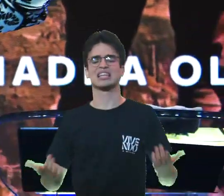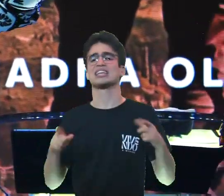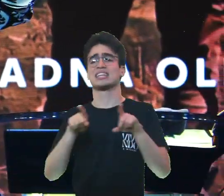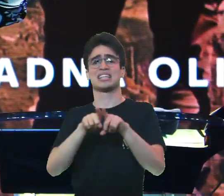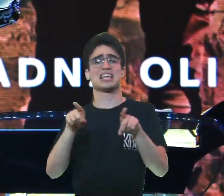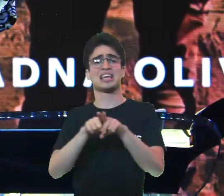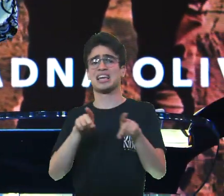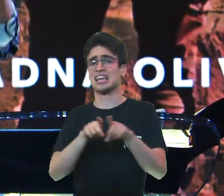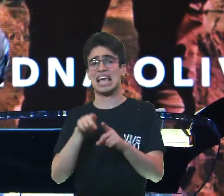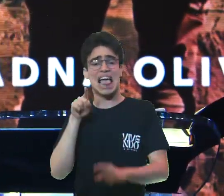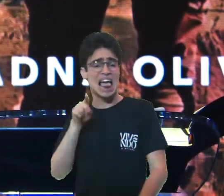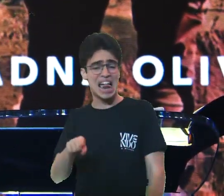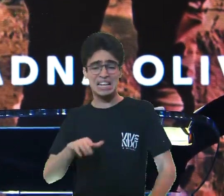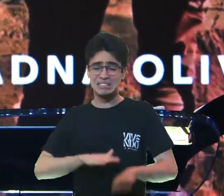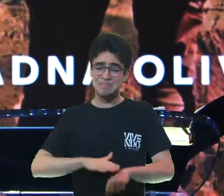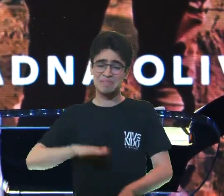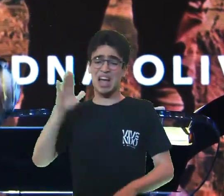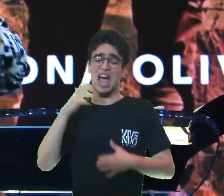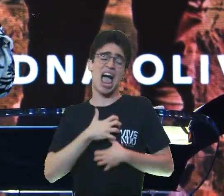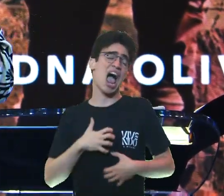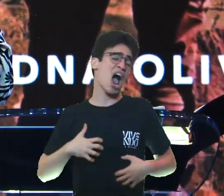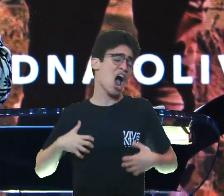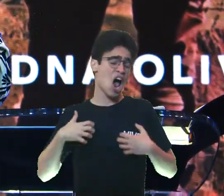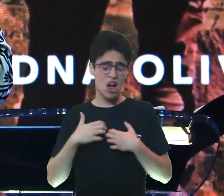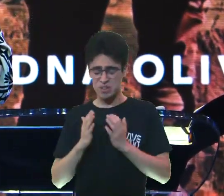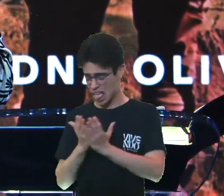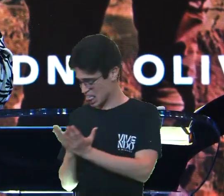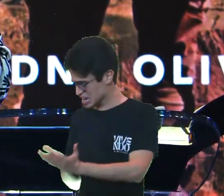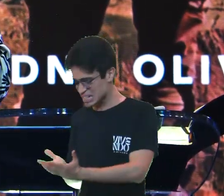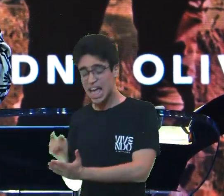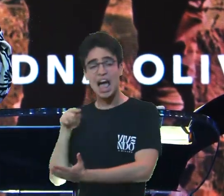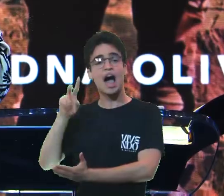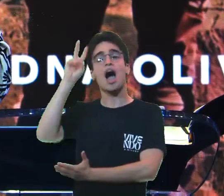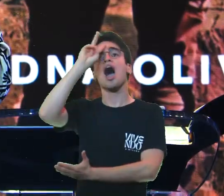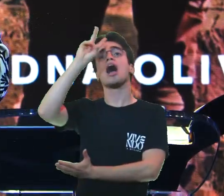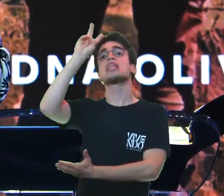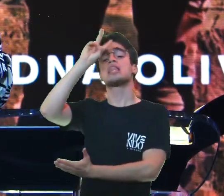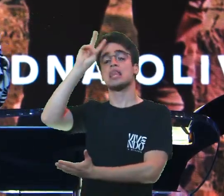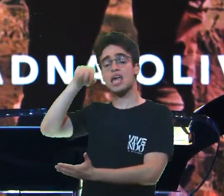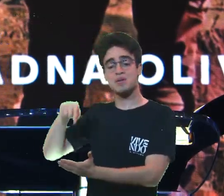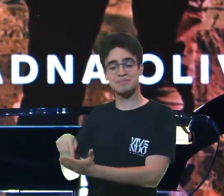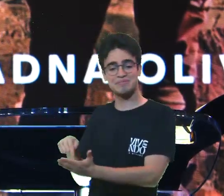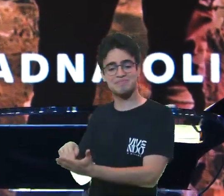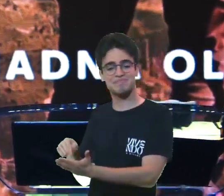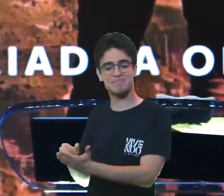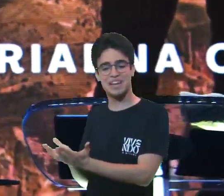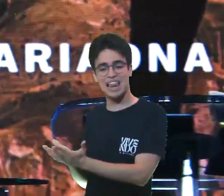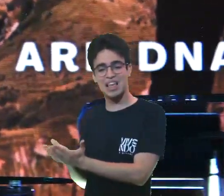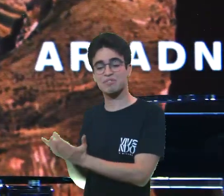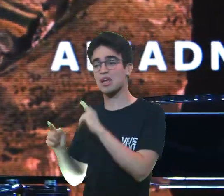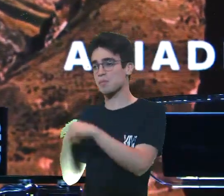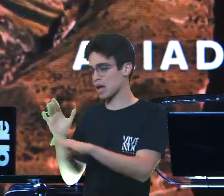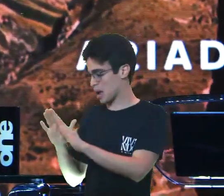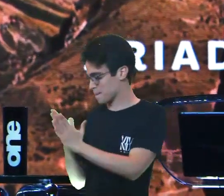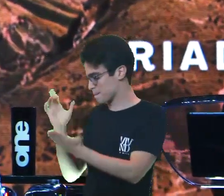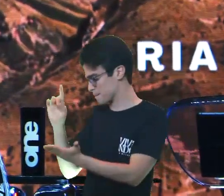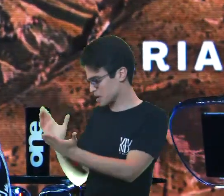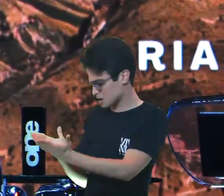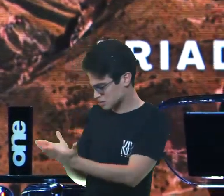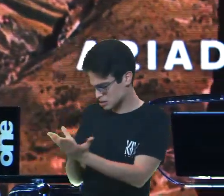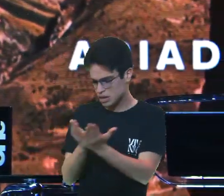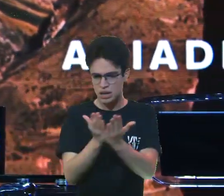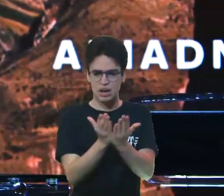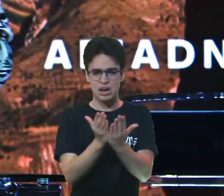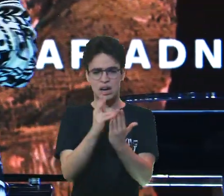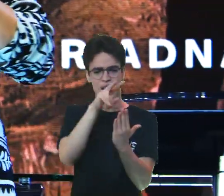auge da sua angústia, ela se lembra do nosso livro que ela havia guardado. Então ela pega a Bíblia e ela começa a ler